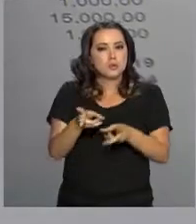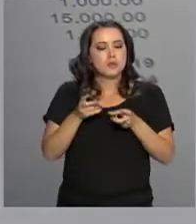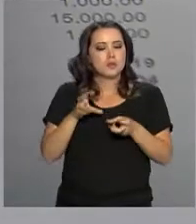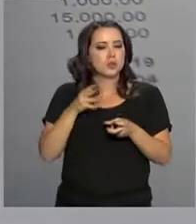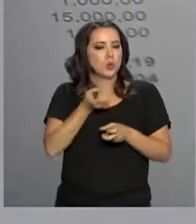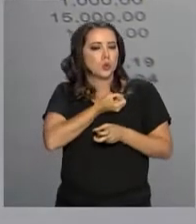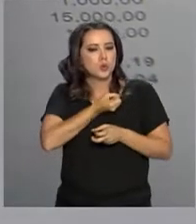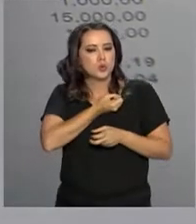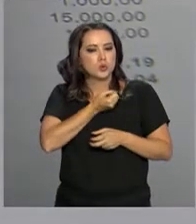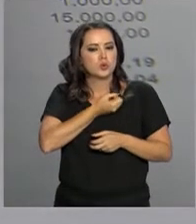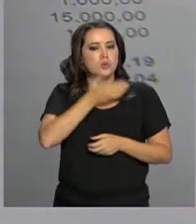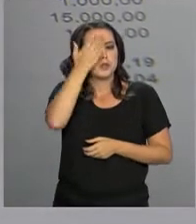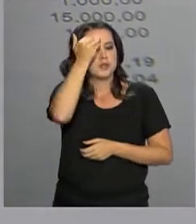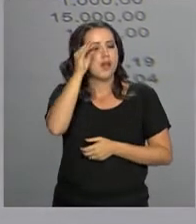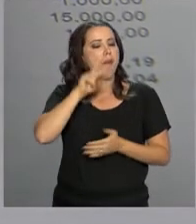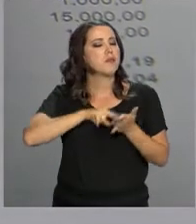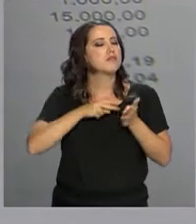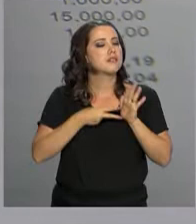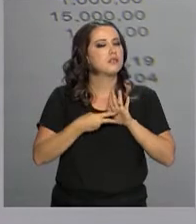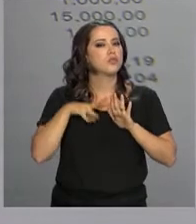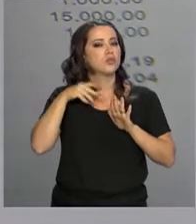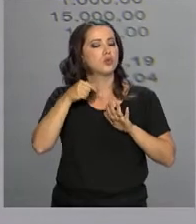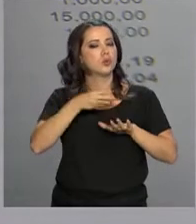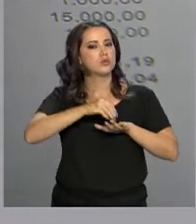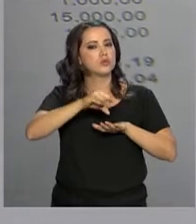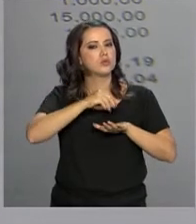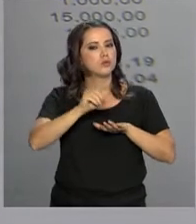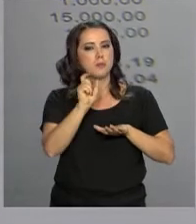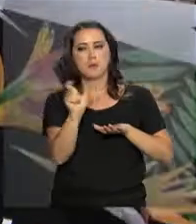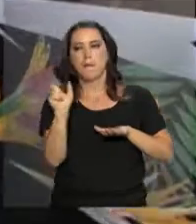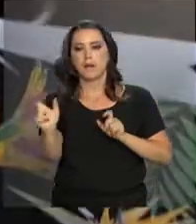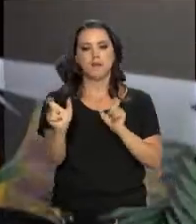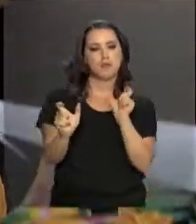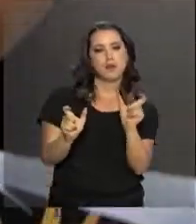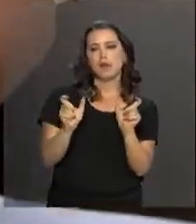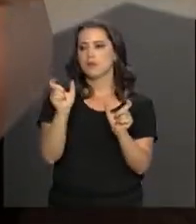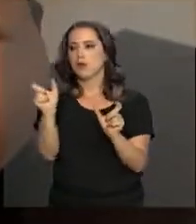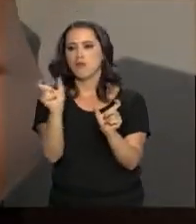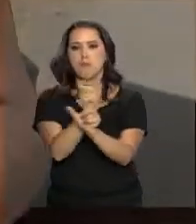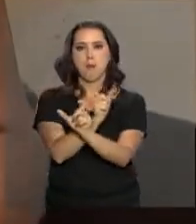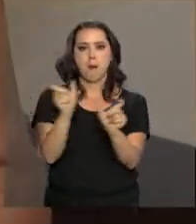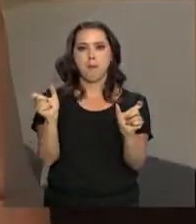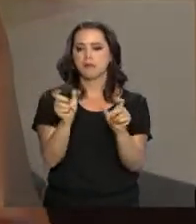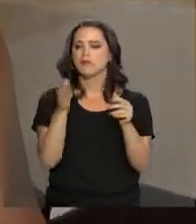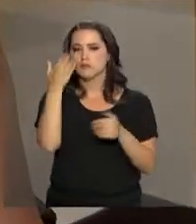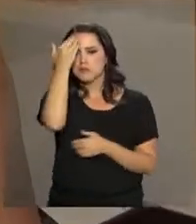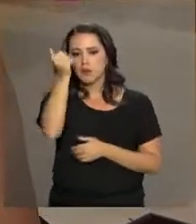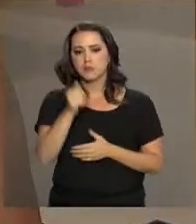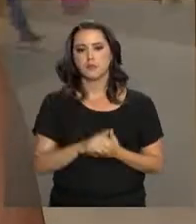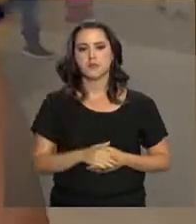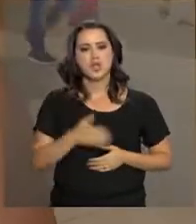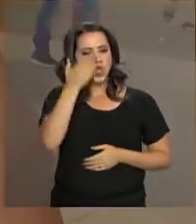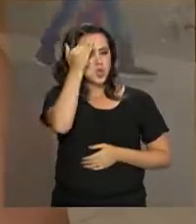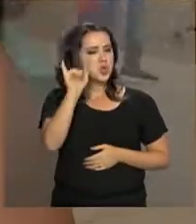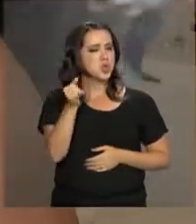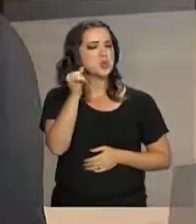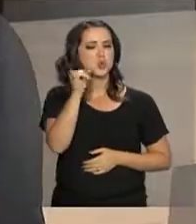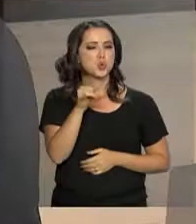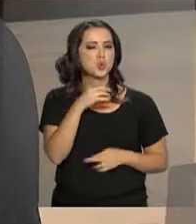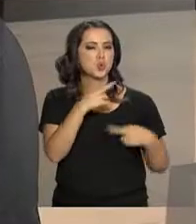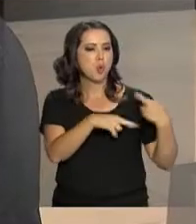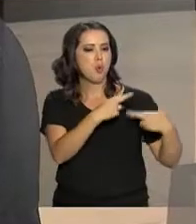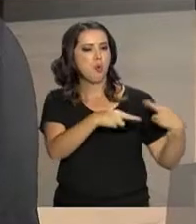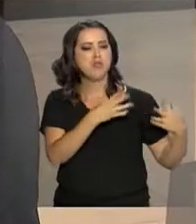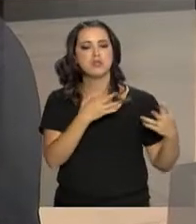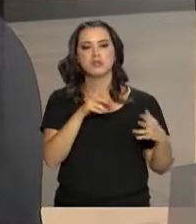os números e sabe o que significam todas aquelas palavras sei onde fala os juros para os que ajuda a ativos em tudo